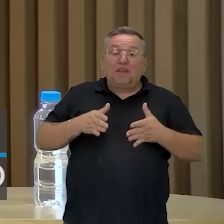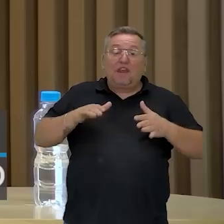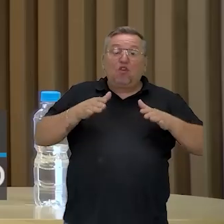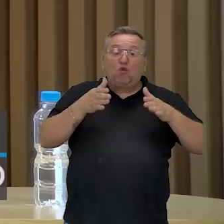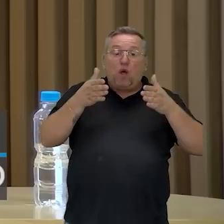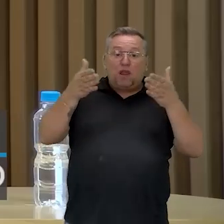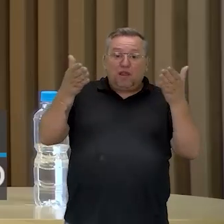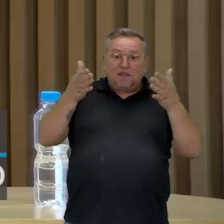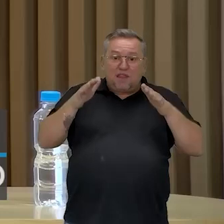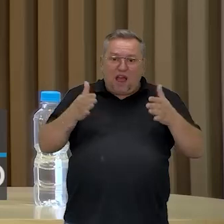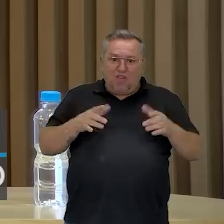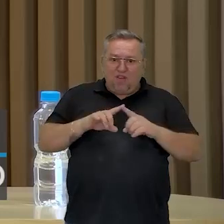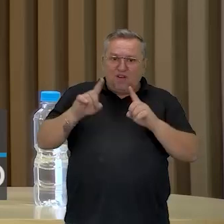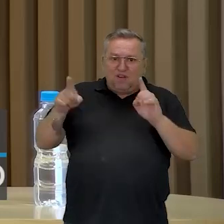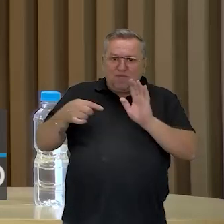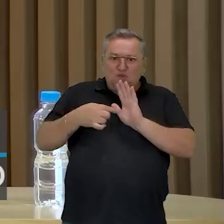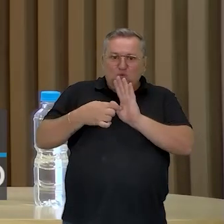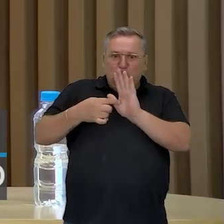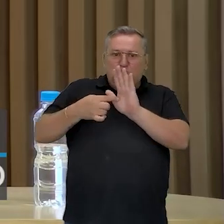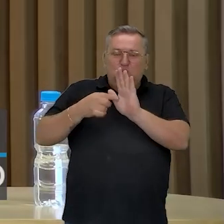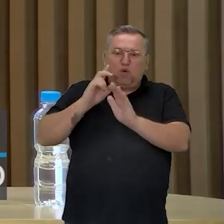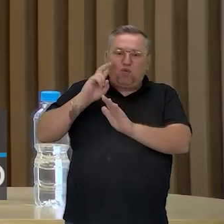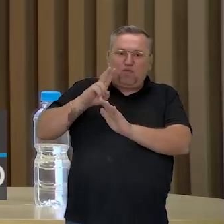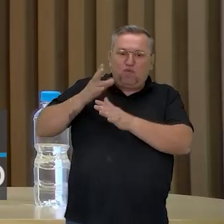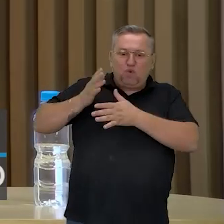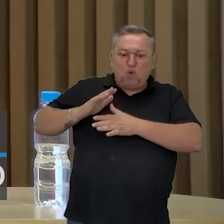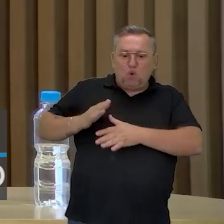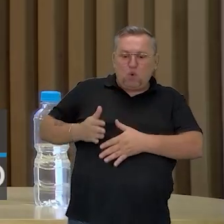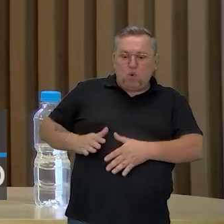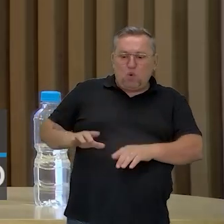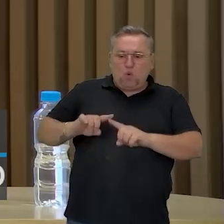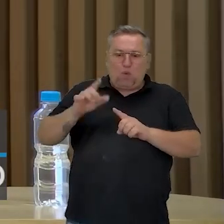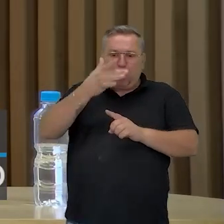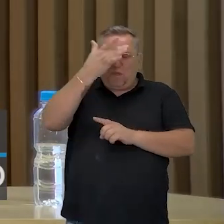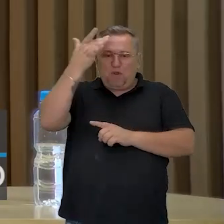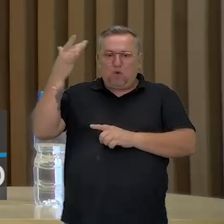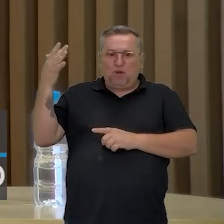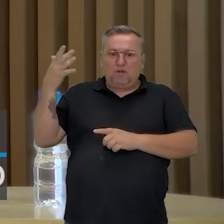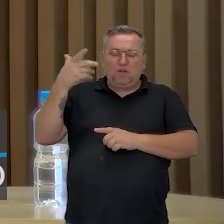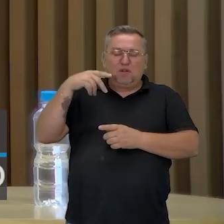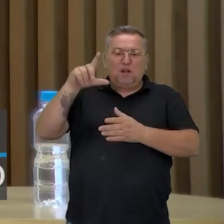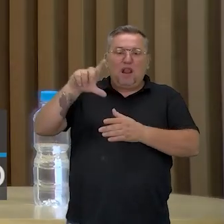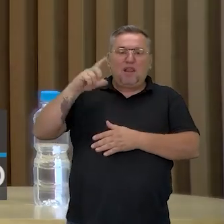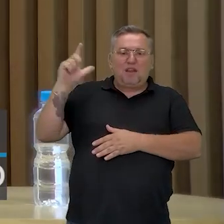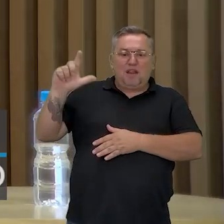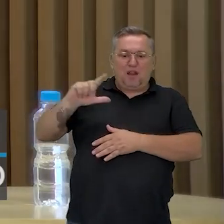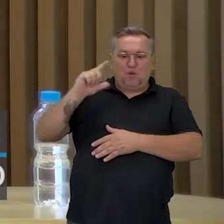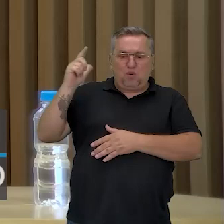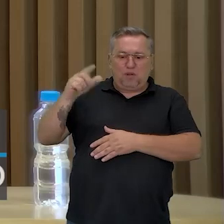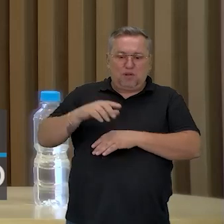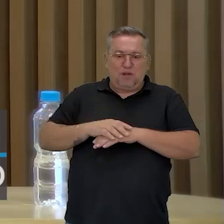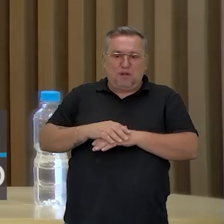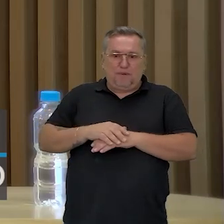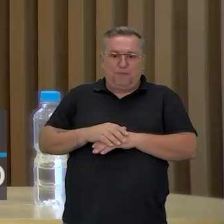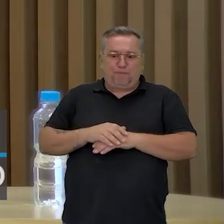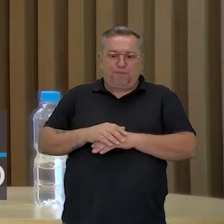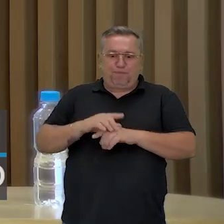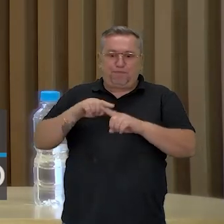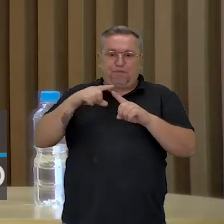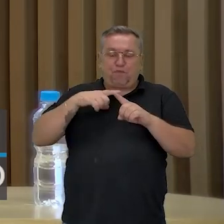coisa escrachada, né? A gente via aquelas personagens literárias, né? Nossa,